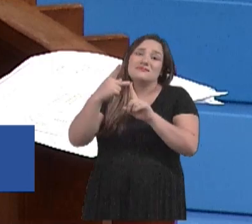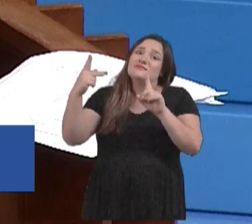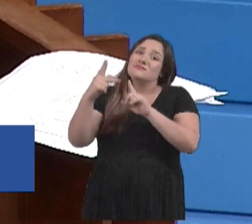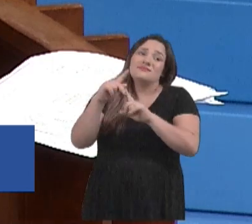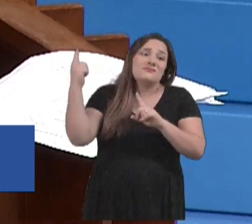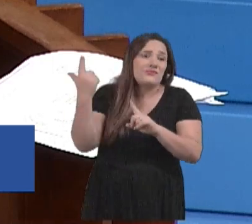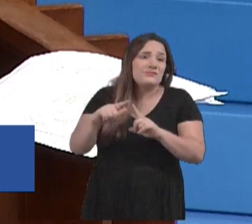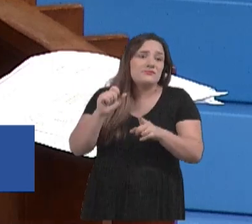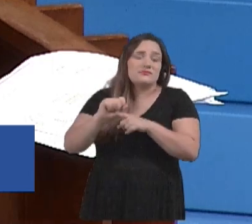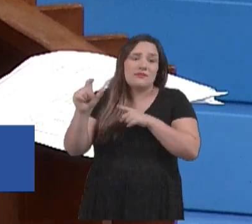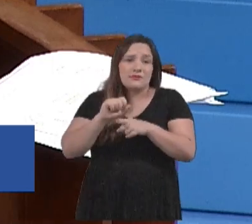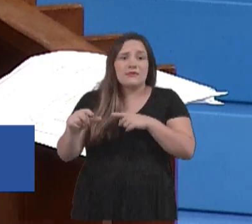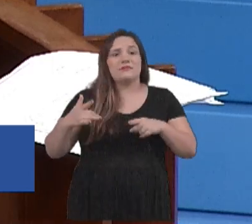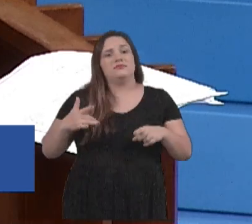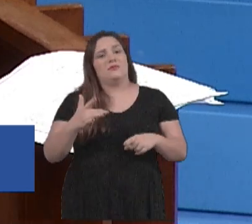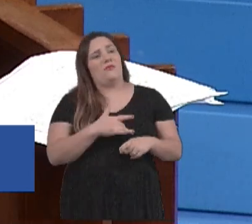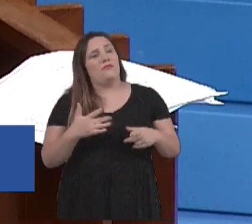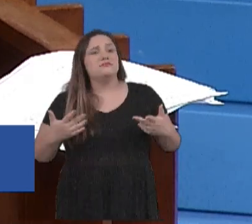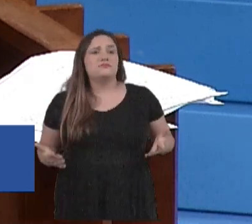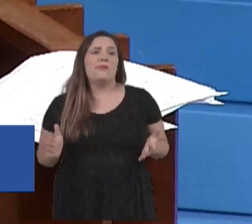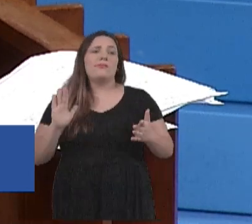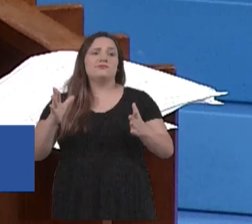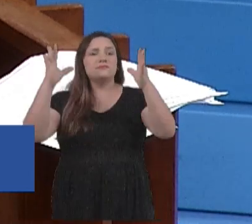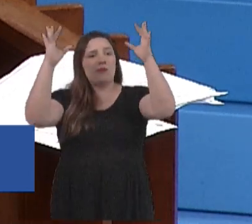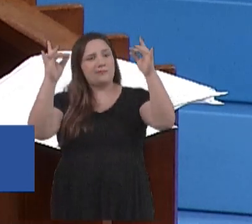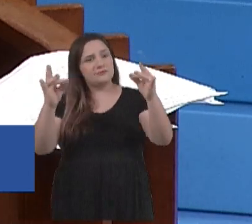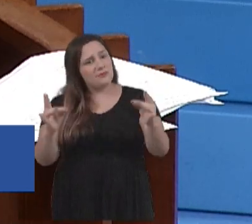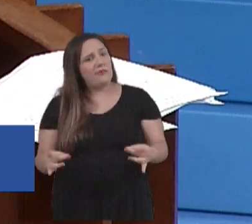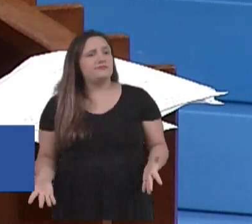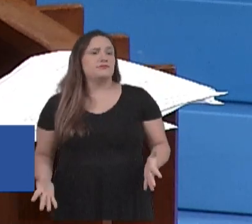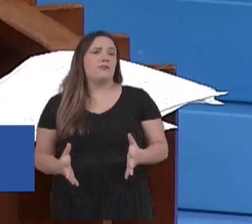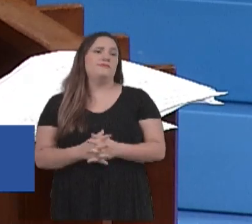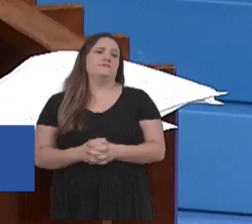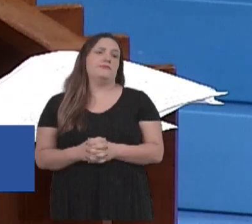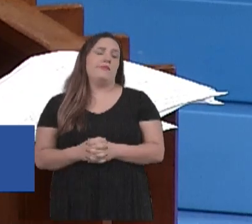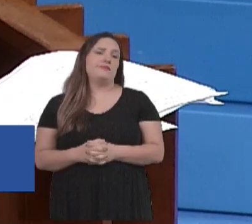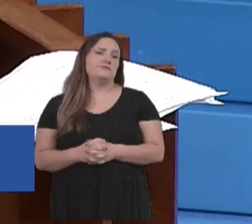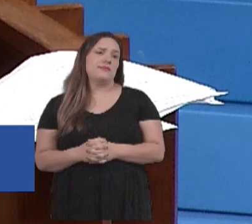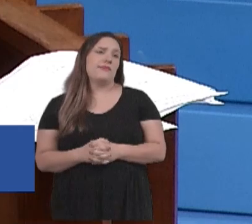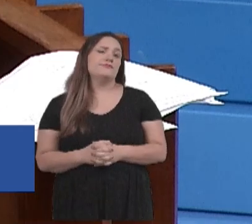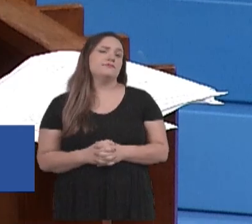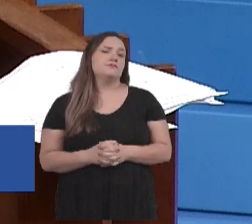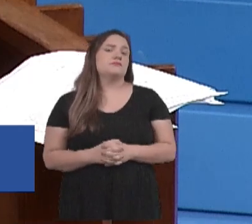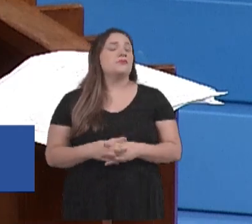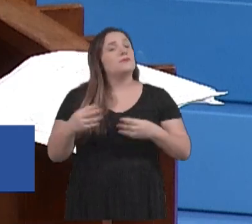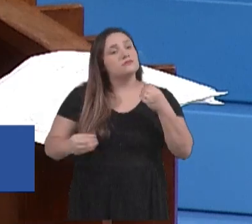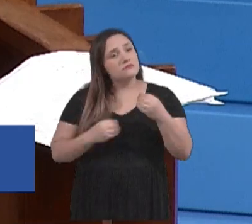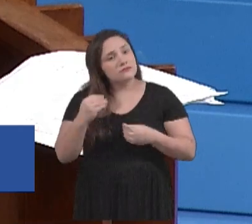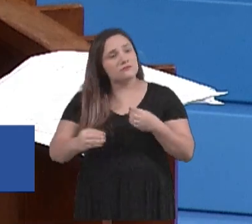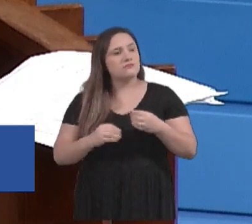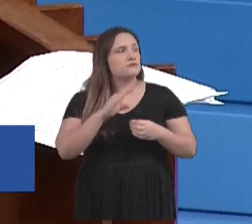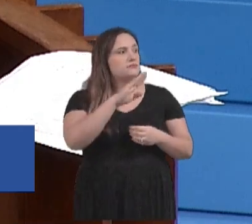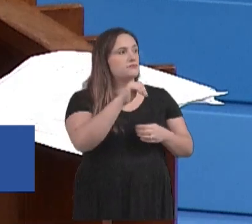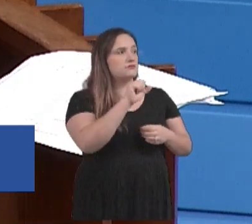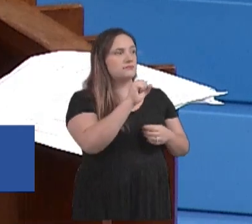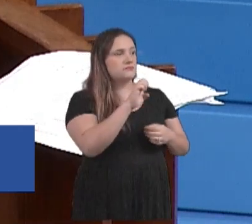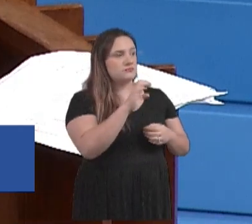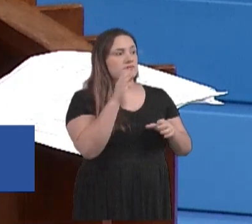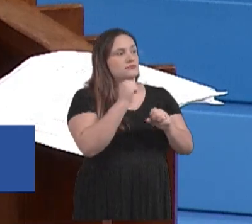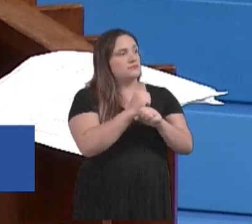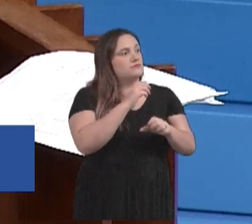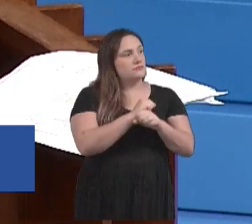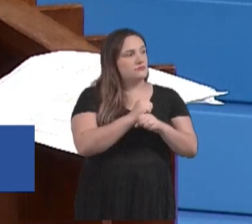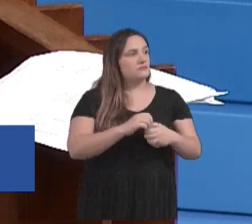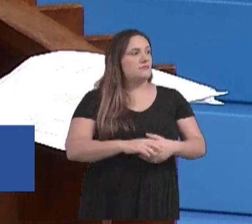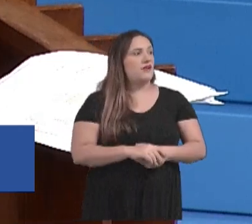saúde. Está descrito aqui agora, exatamente dizendo o que é a base de cálculo da previdência, que é